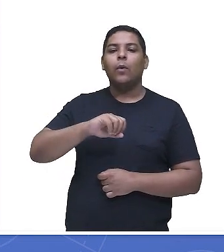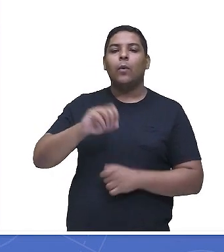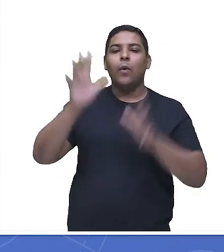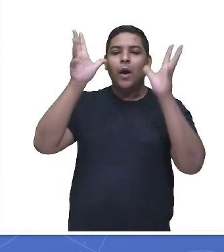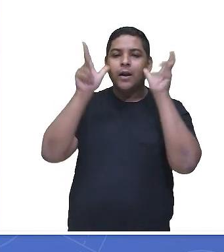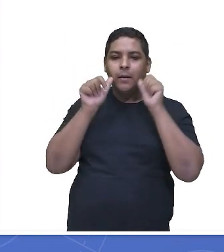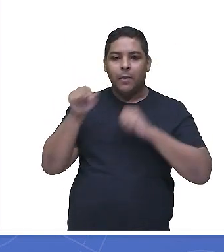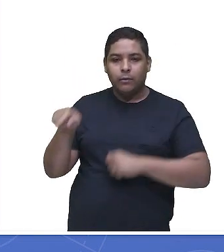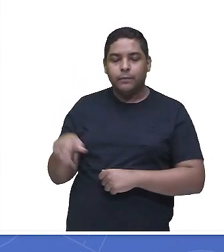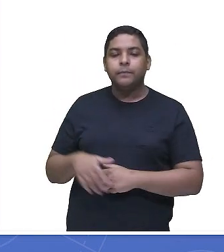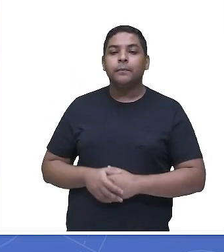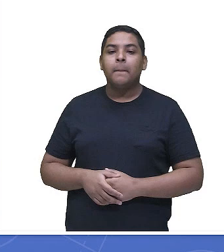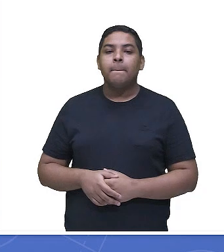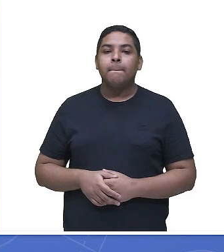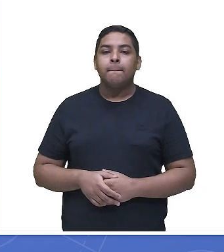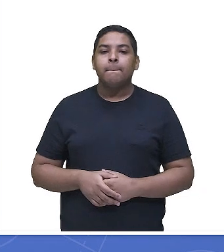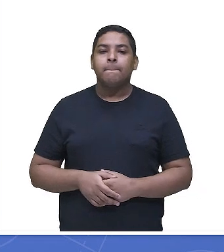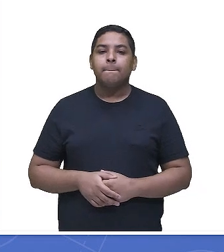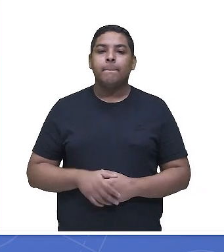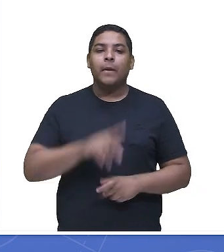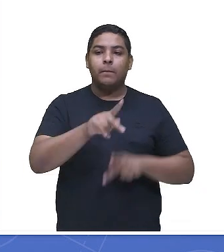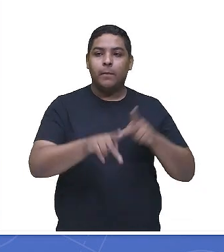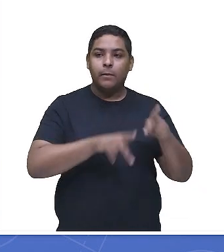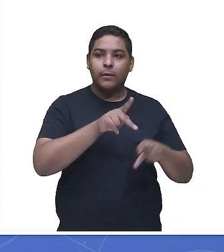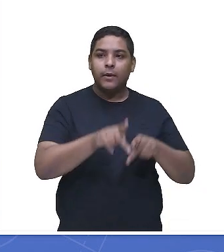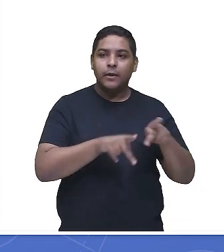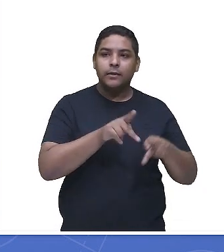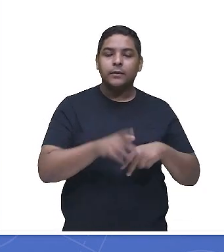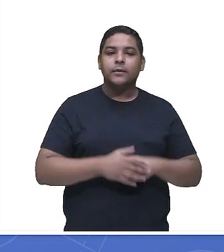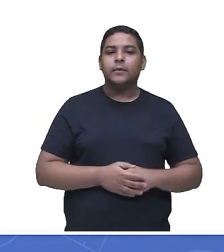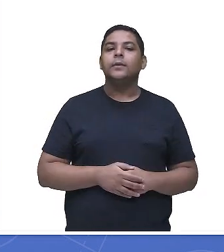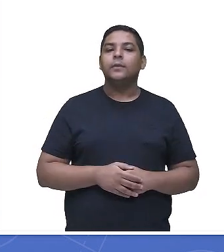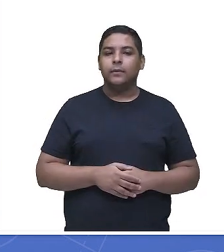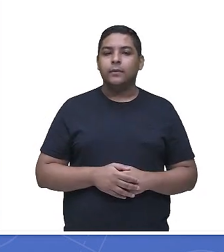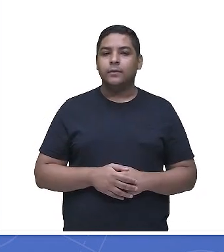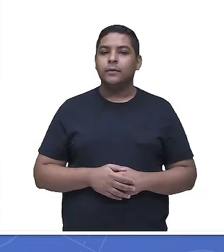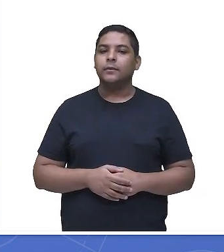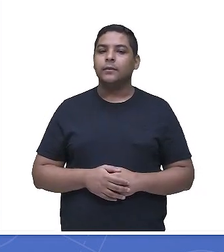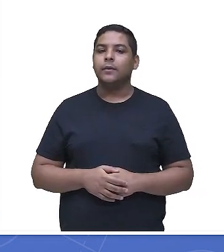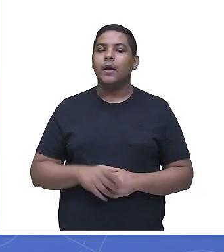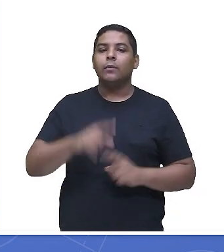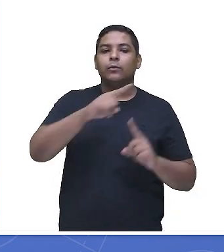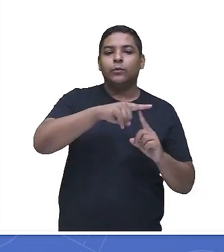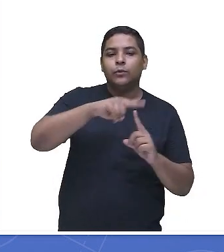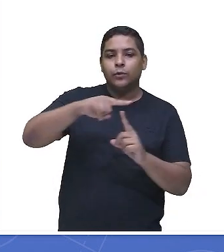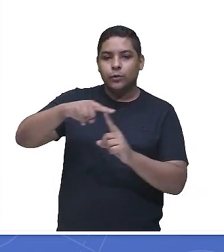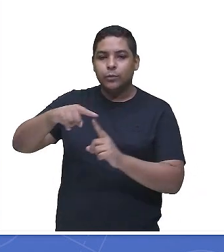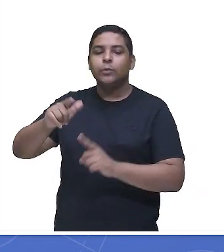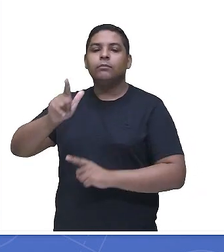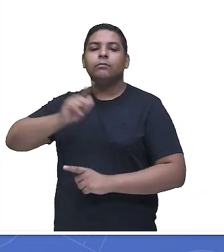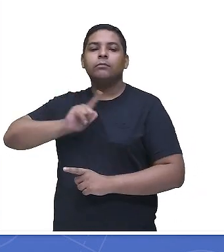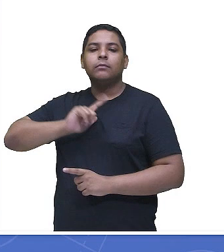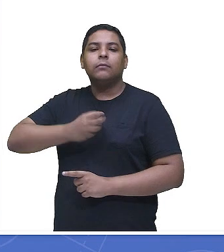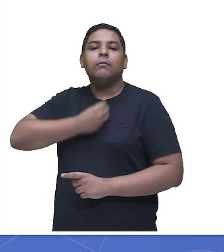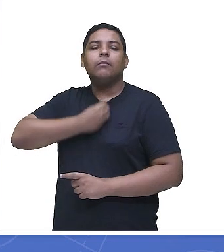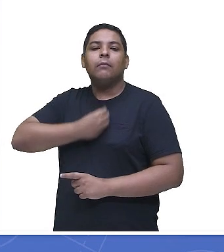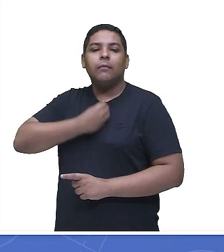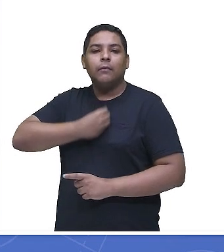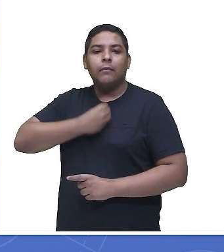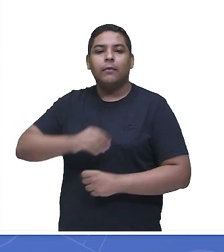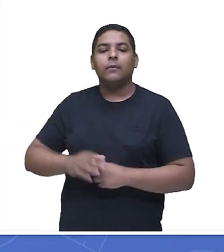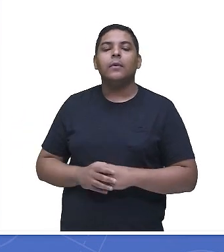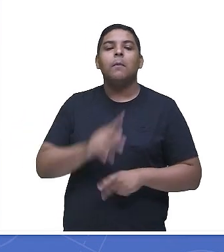mesma espécie que habita o mesmo local, eu tenho uma mesma espécie que habita o mesmo local, eu tenho